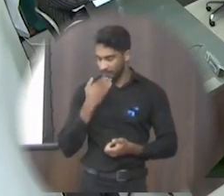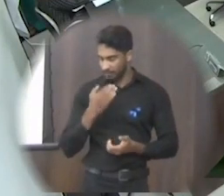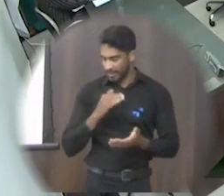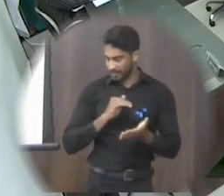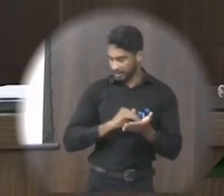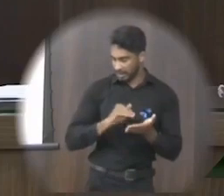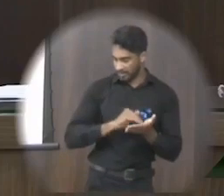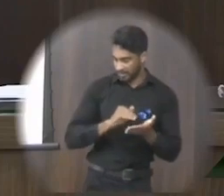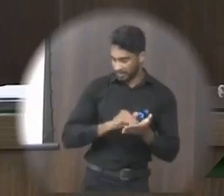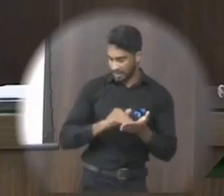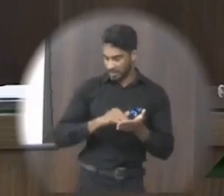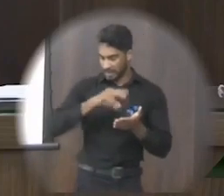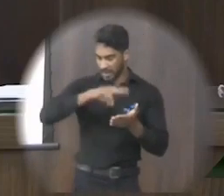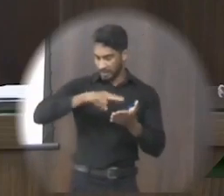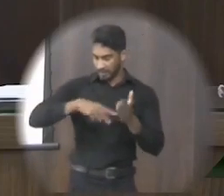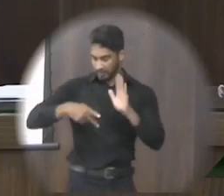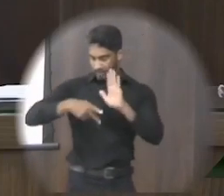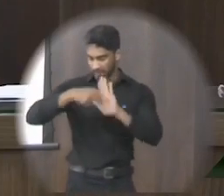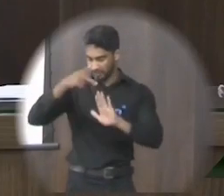senhor secretário que faça a leitura